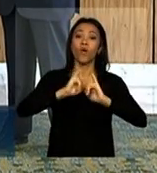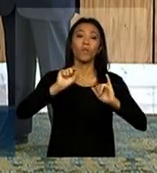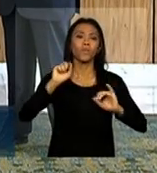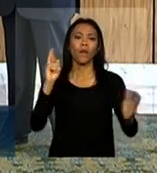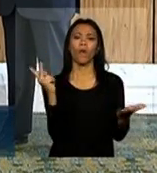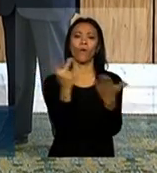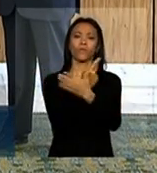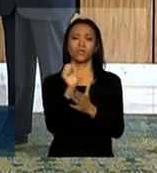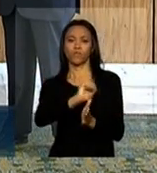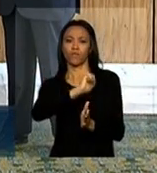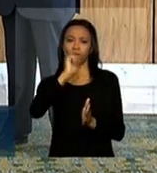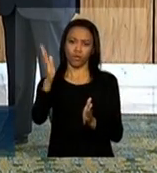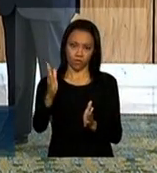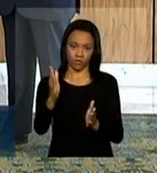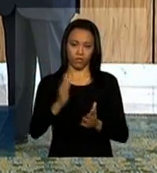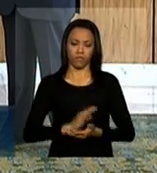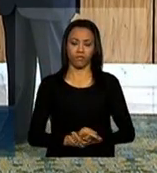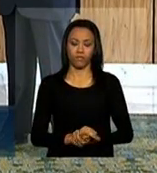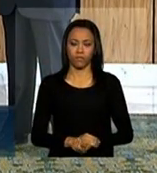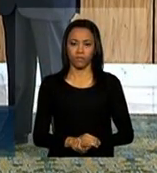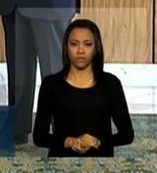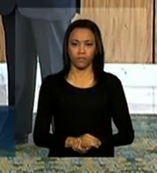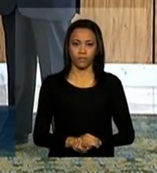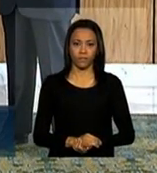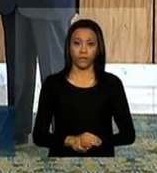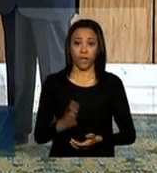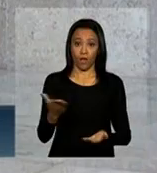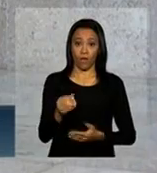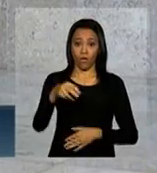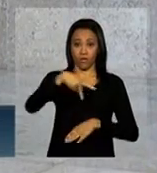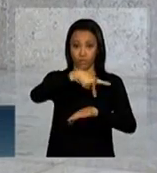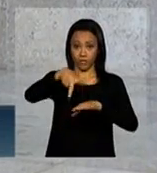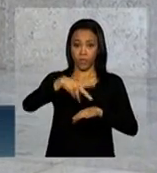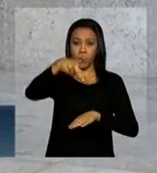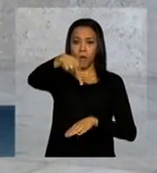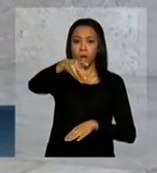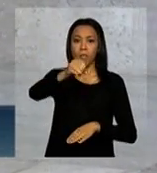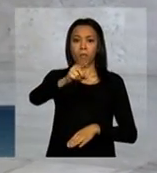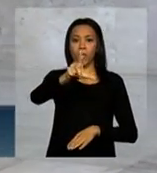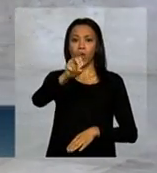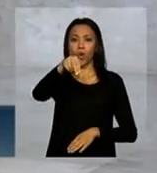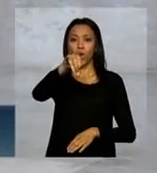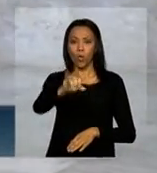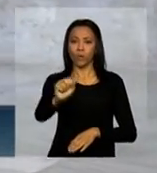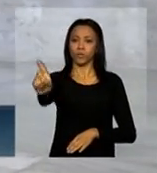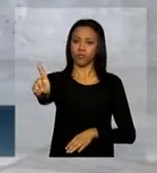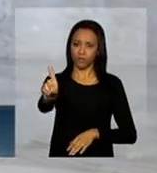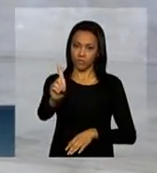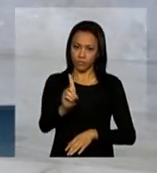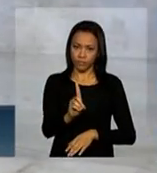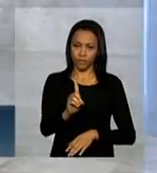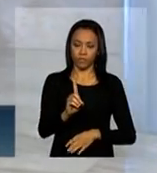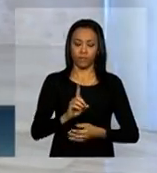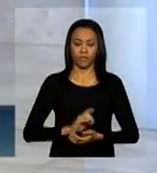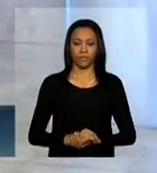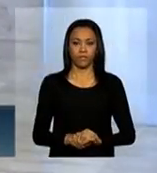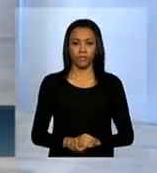exterior. O embaixador da República da Polônia, Andrzej Breiter.